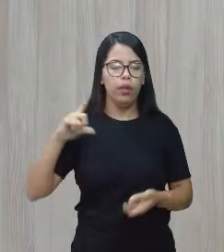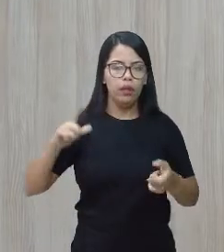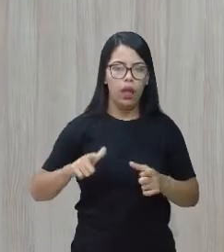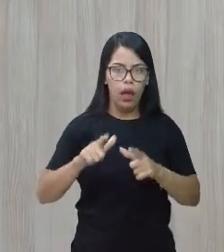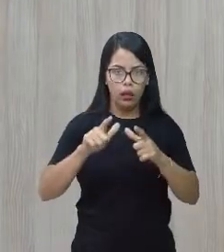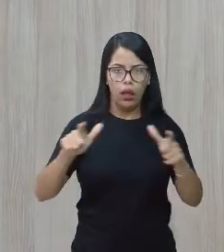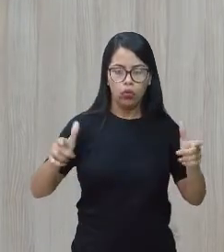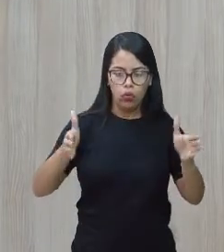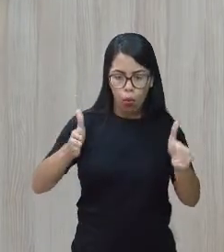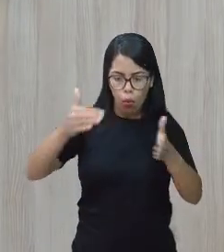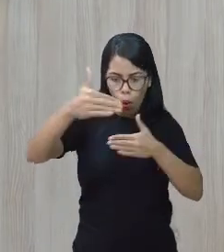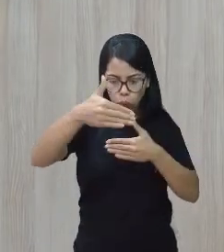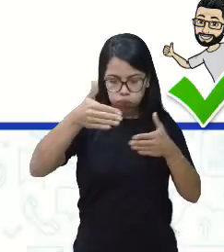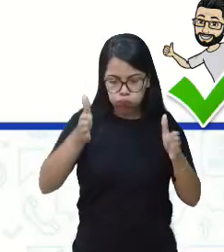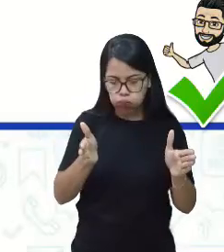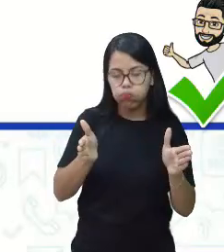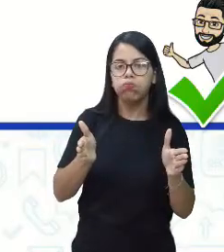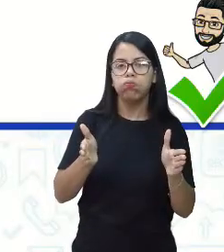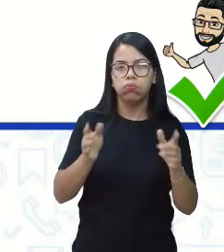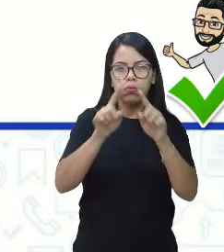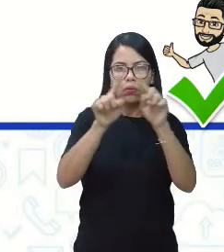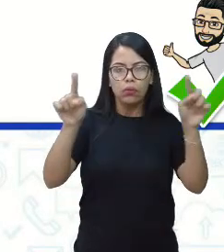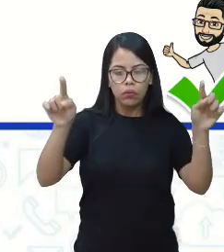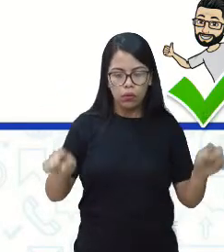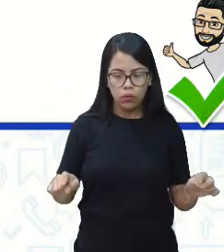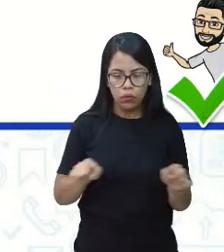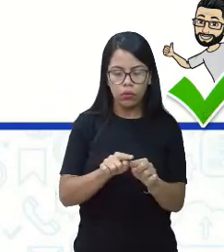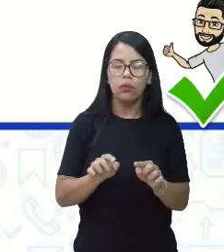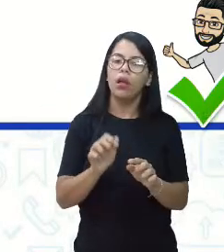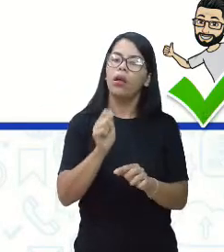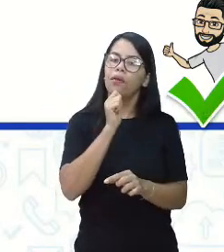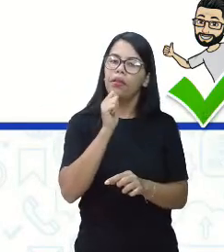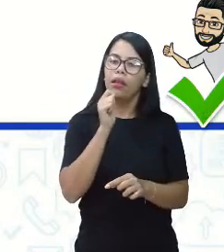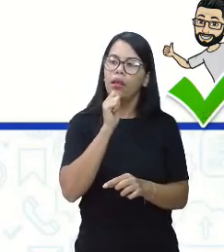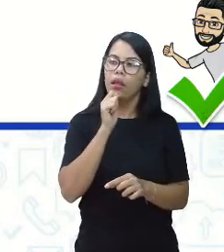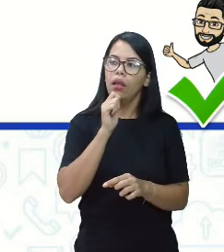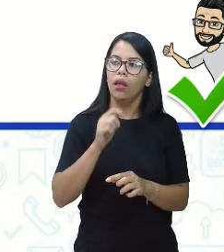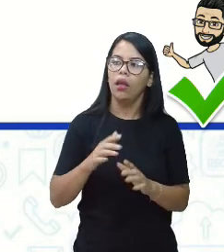certo? Eu coloquei aí, tentei encaixar, certo?